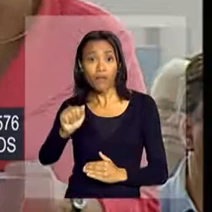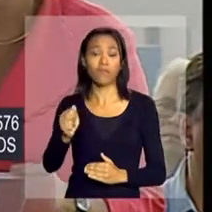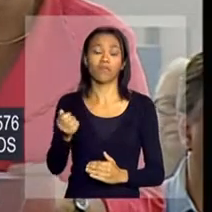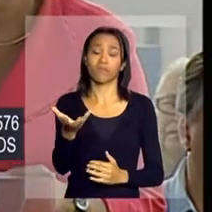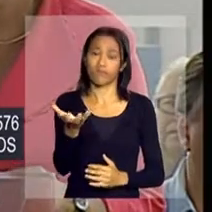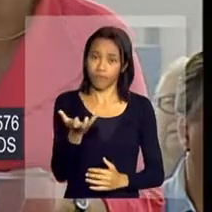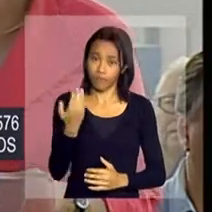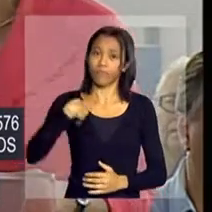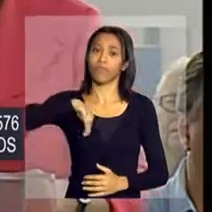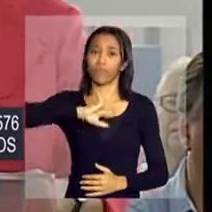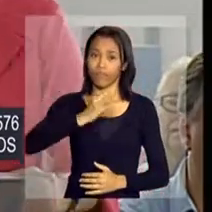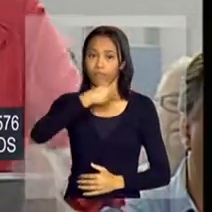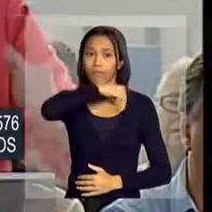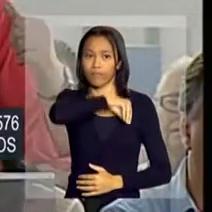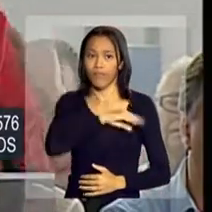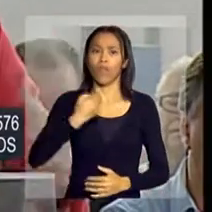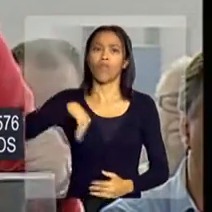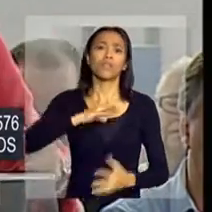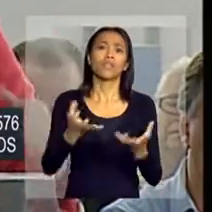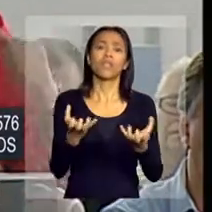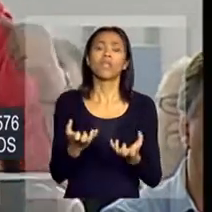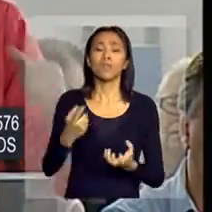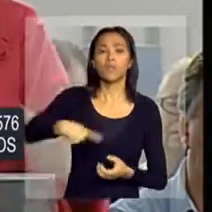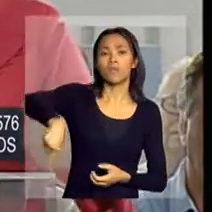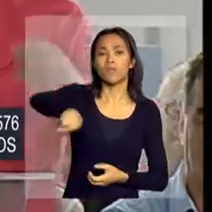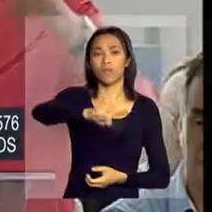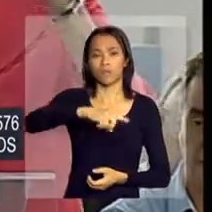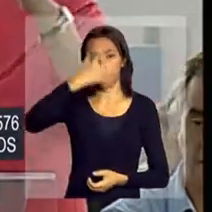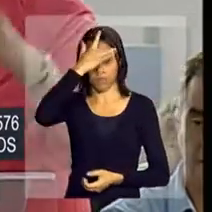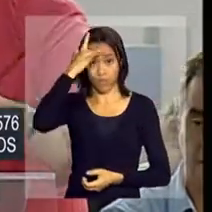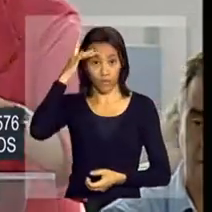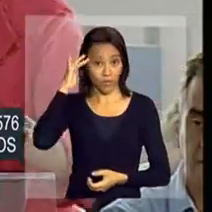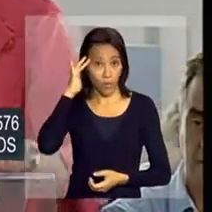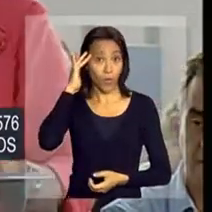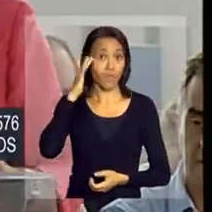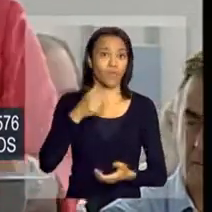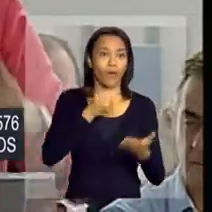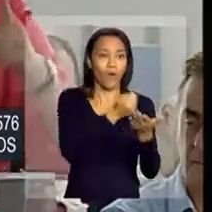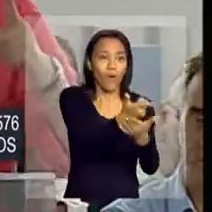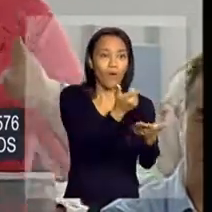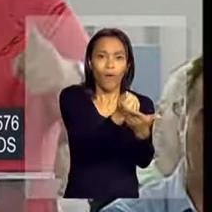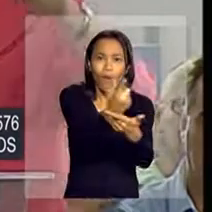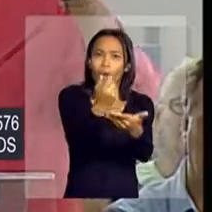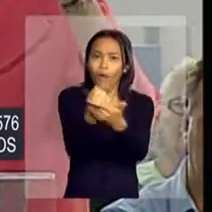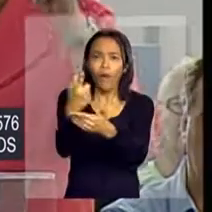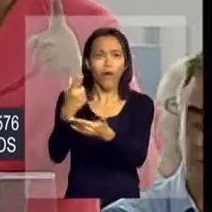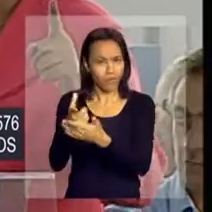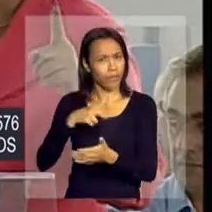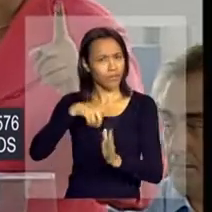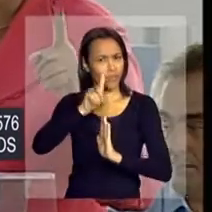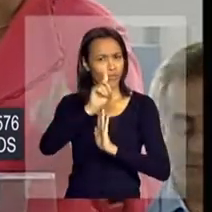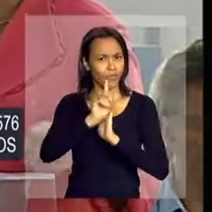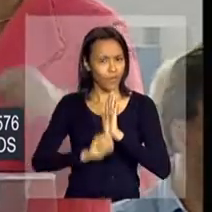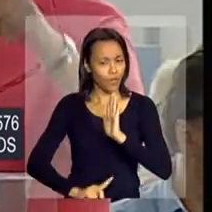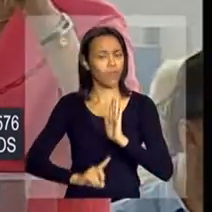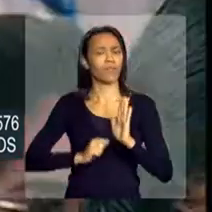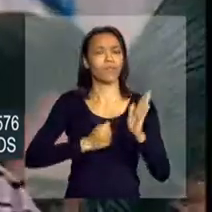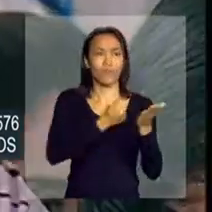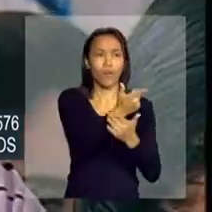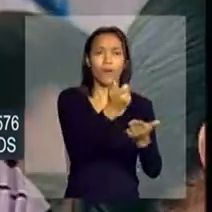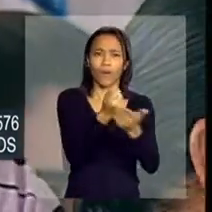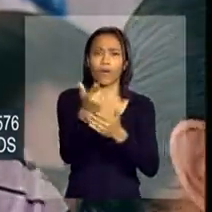média, um país que as pessoas sejam consumidoras, tenham seus direitos de